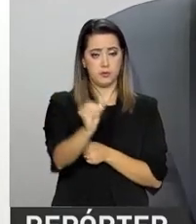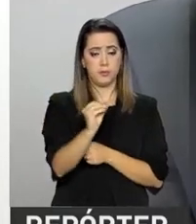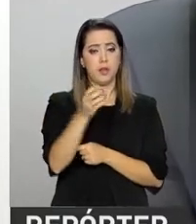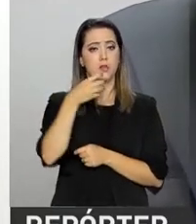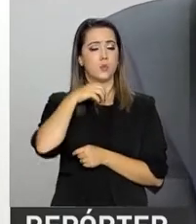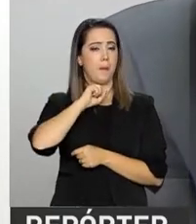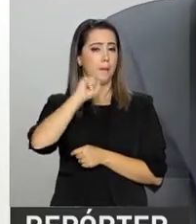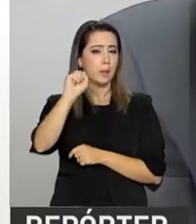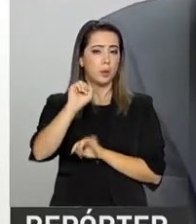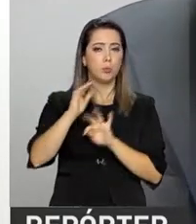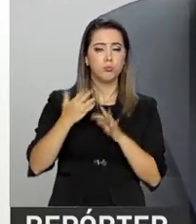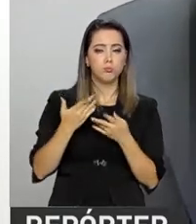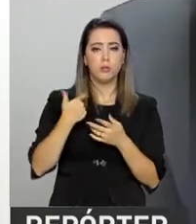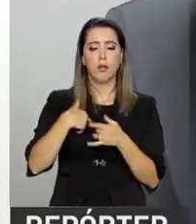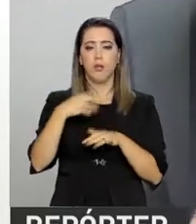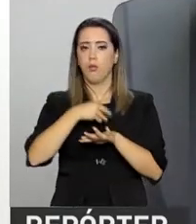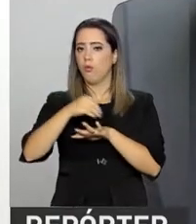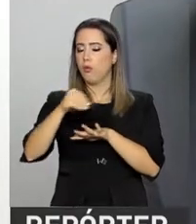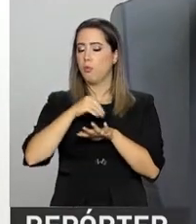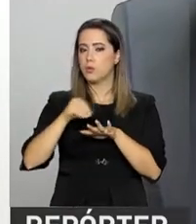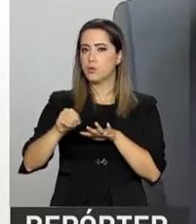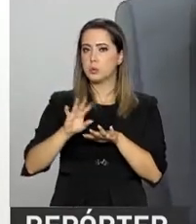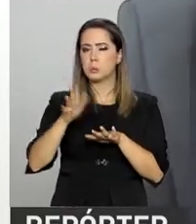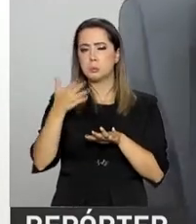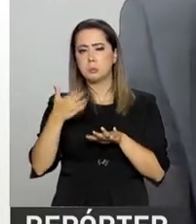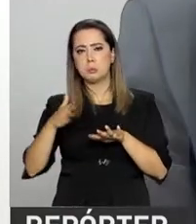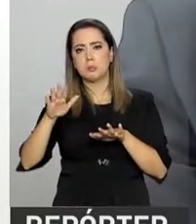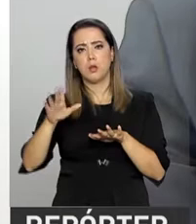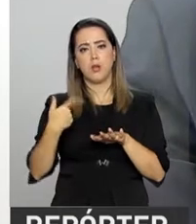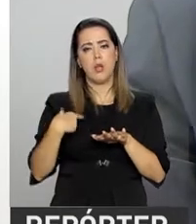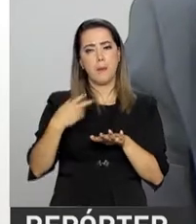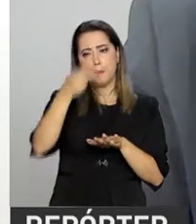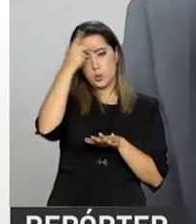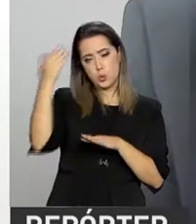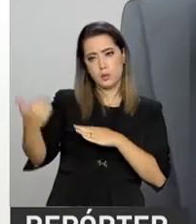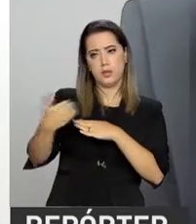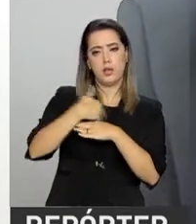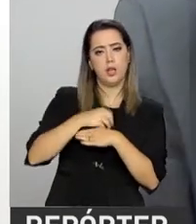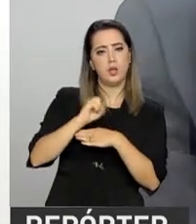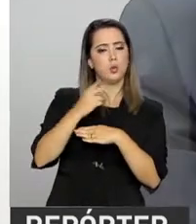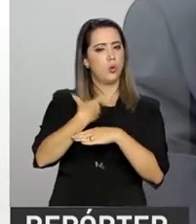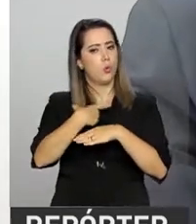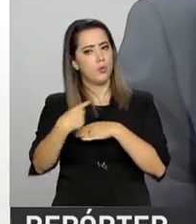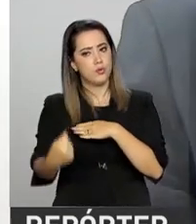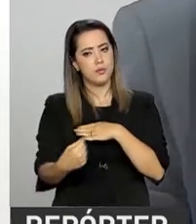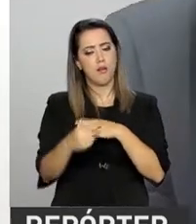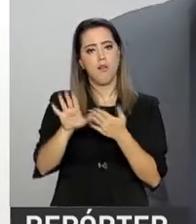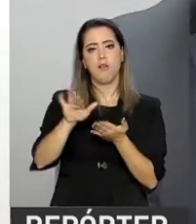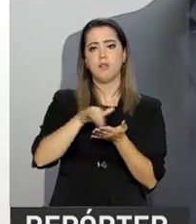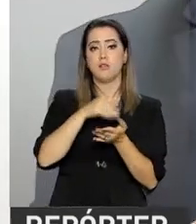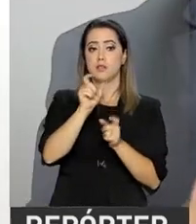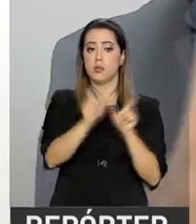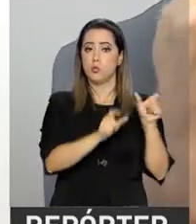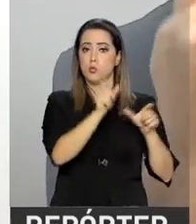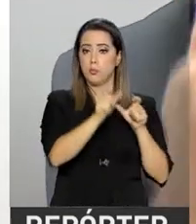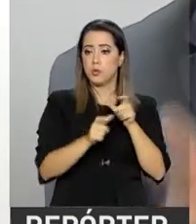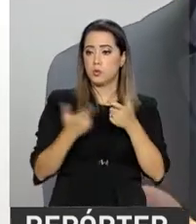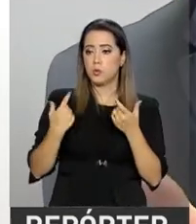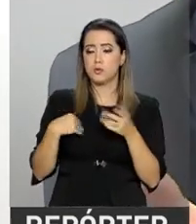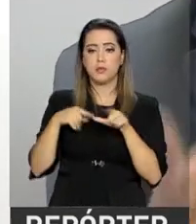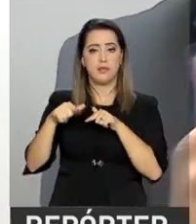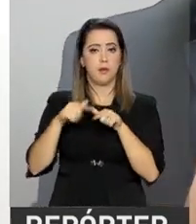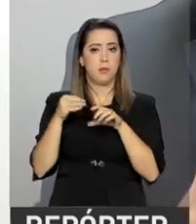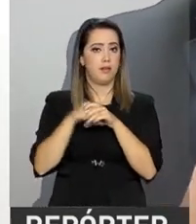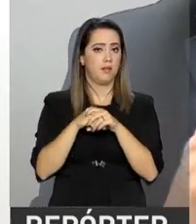abril ela vai estar informando eventos não periódicos são as admissões demissões cadastro de trabalhadores né ea partir de